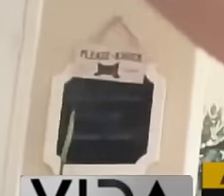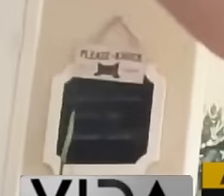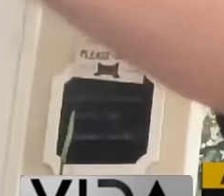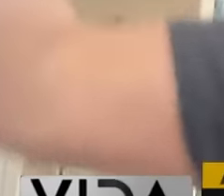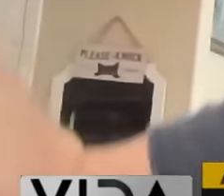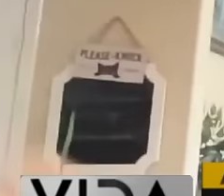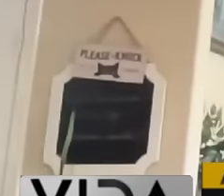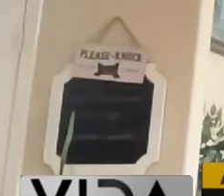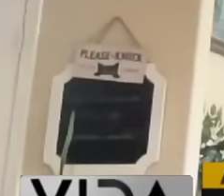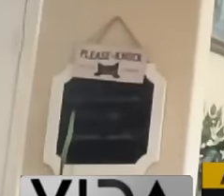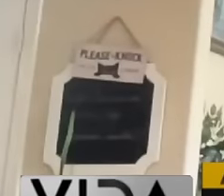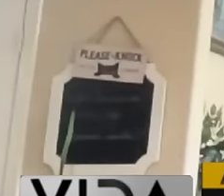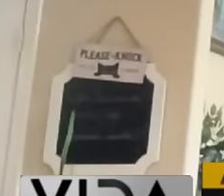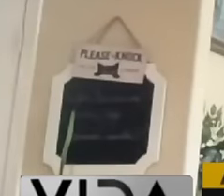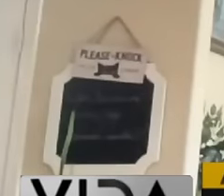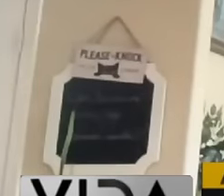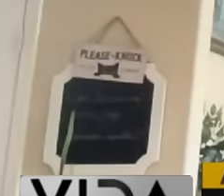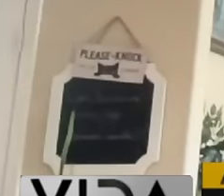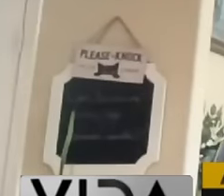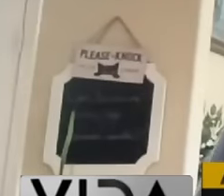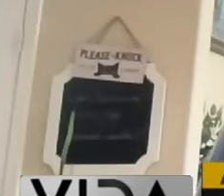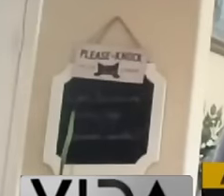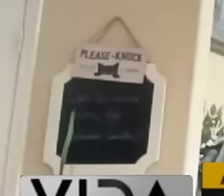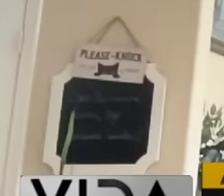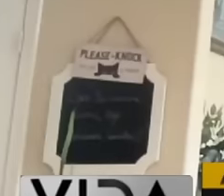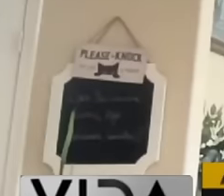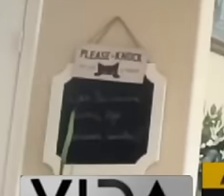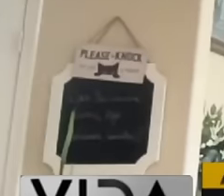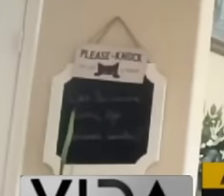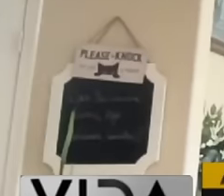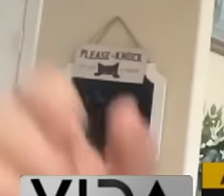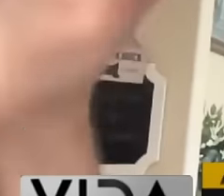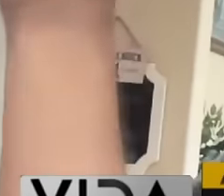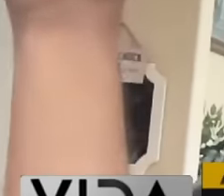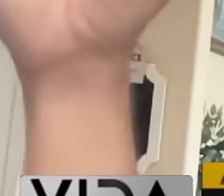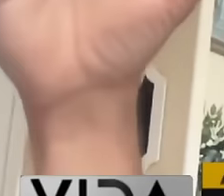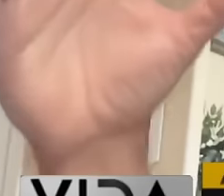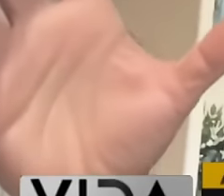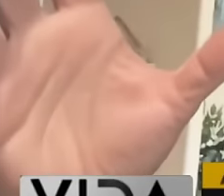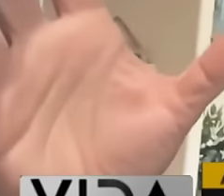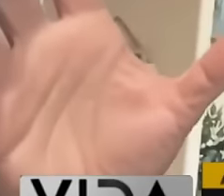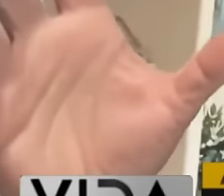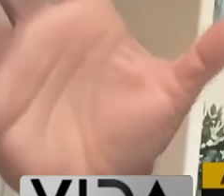for completamente aparelhada e viraram prostitutas do Lula, então eles tinham